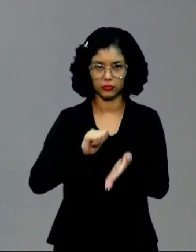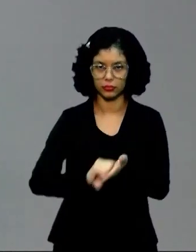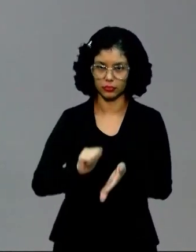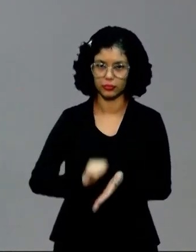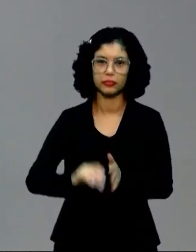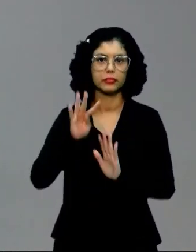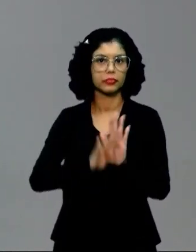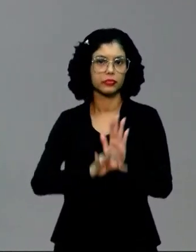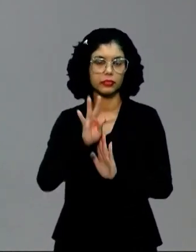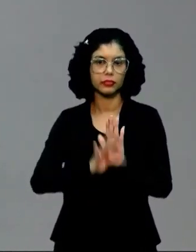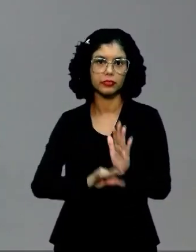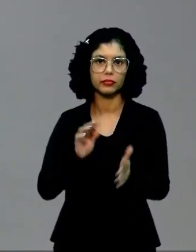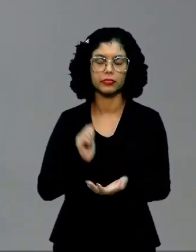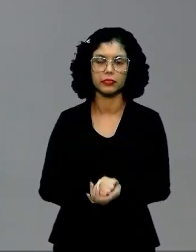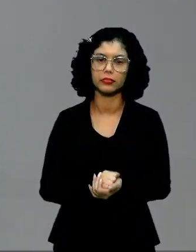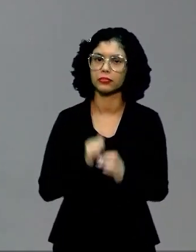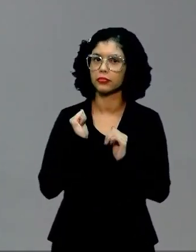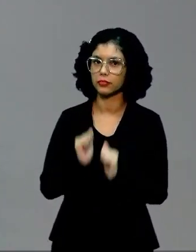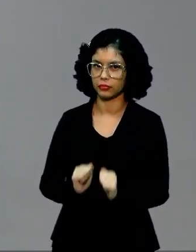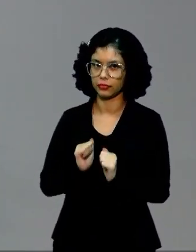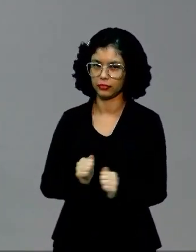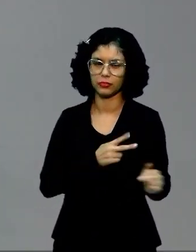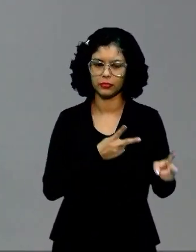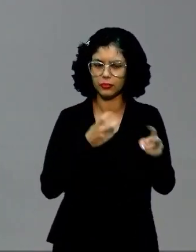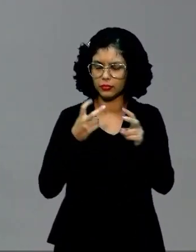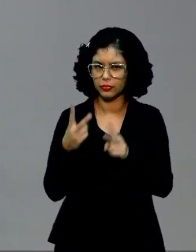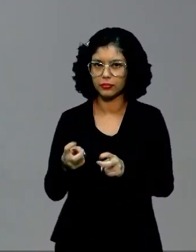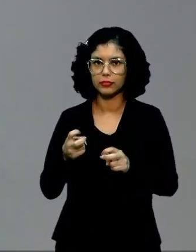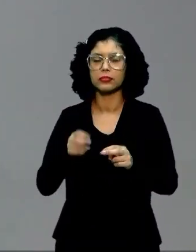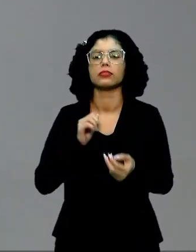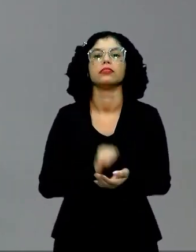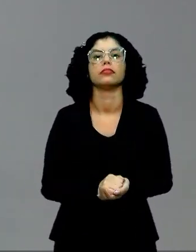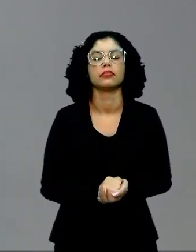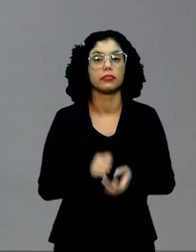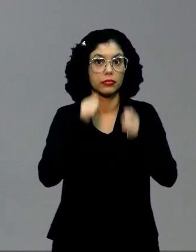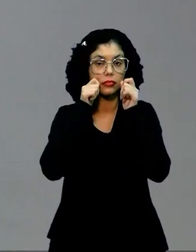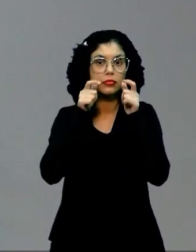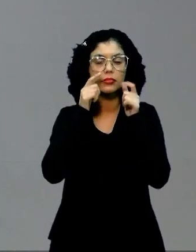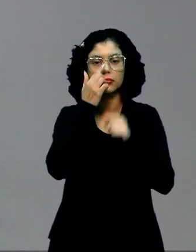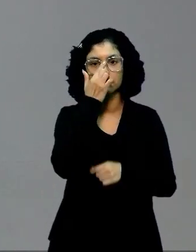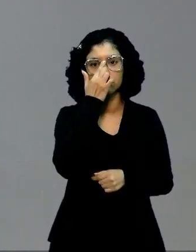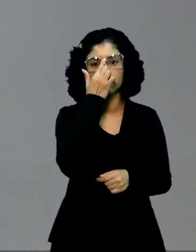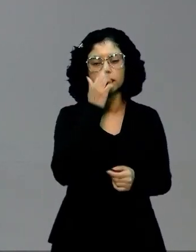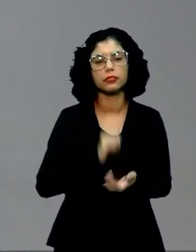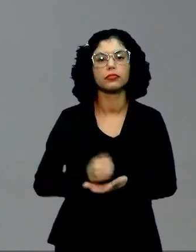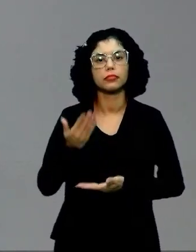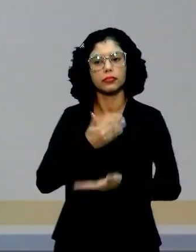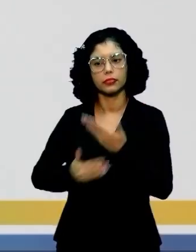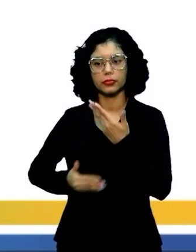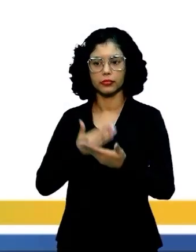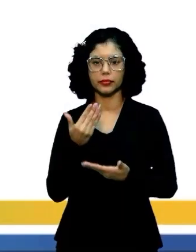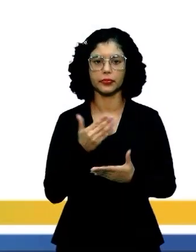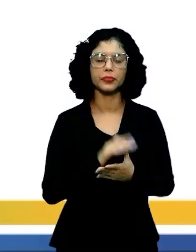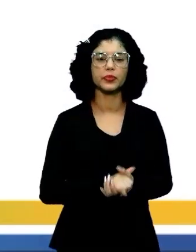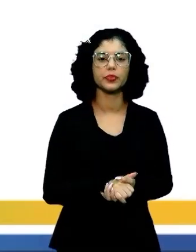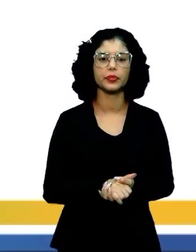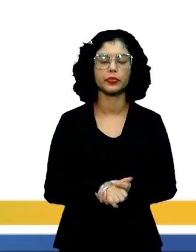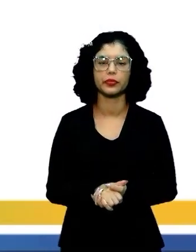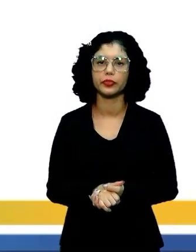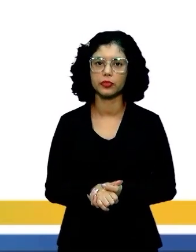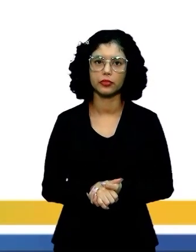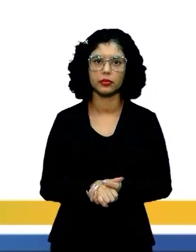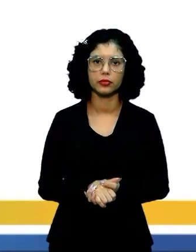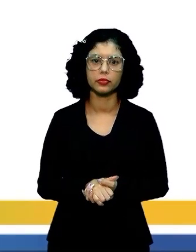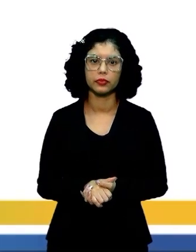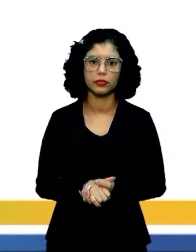com textos aí que eu posso perceber nitidamente ou nas entrelinhas essas relações.